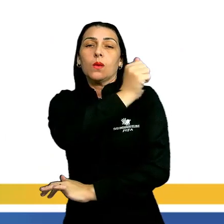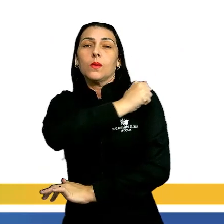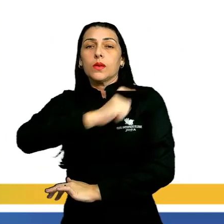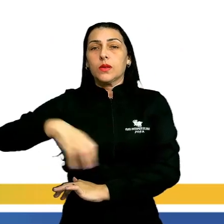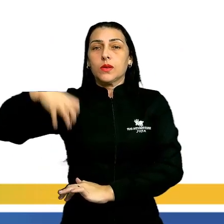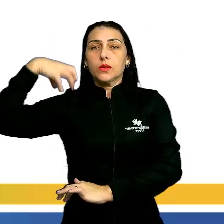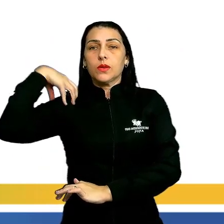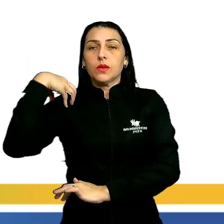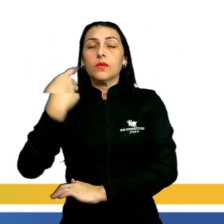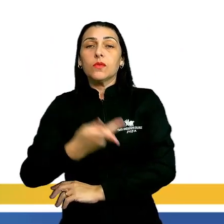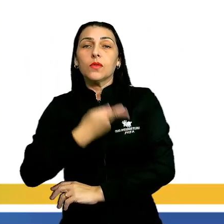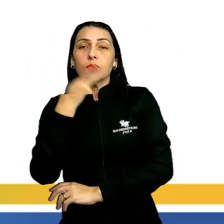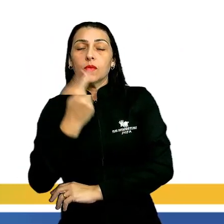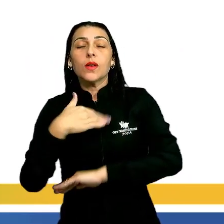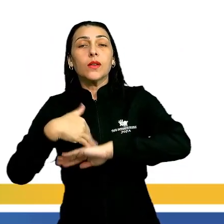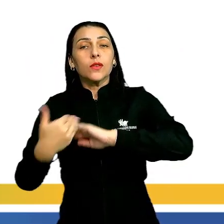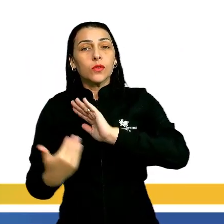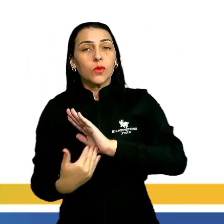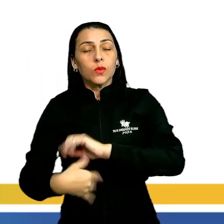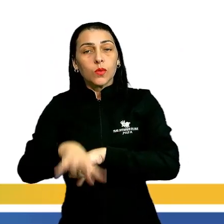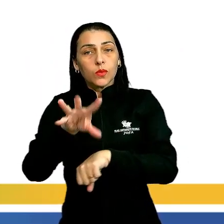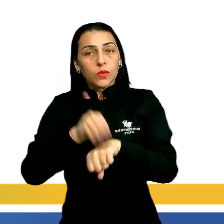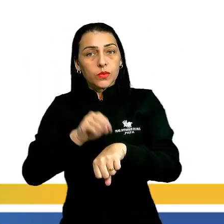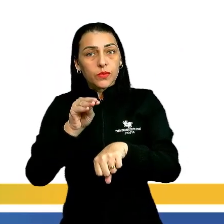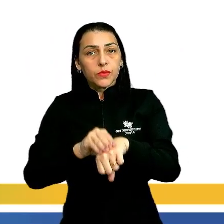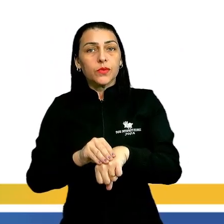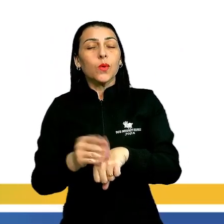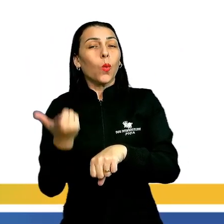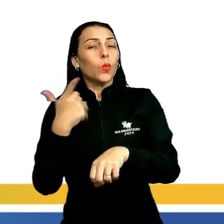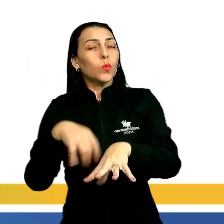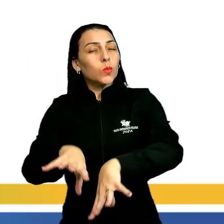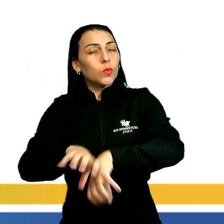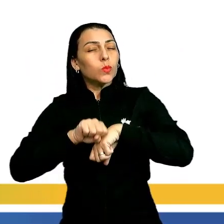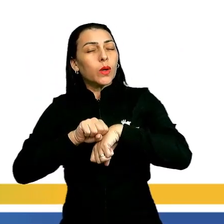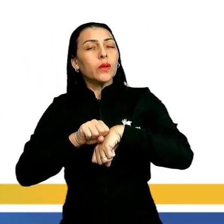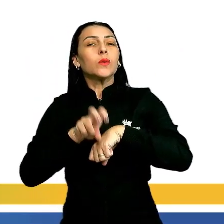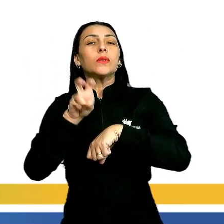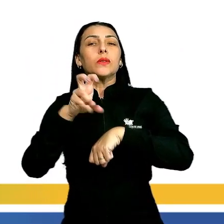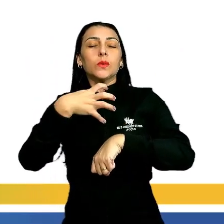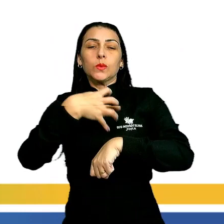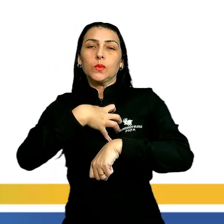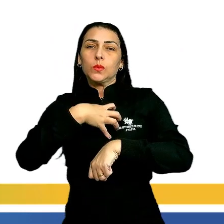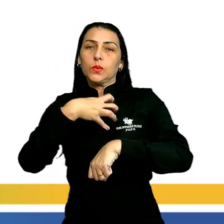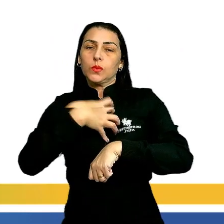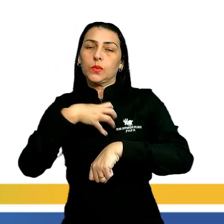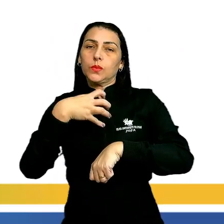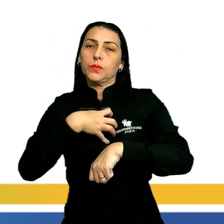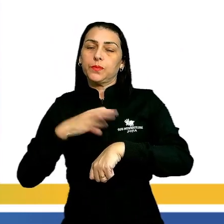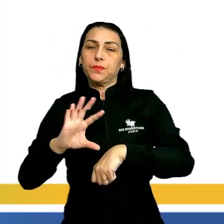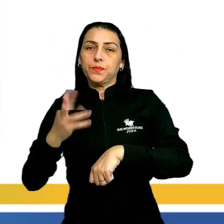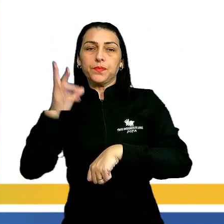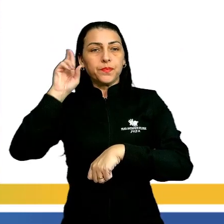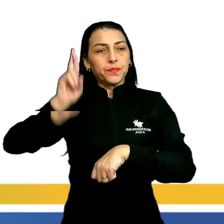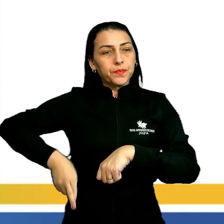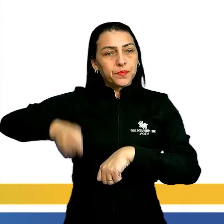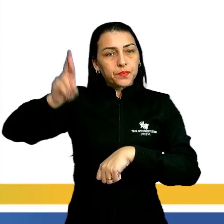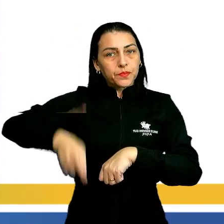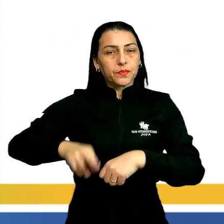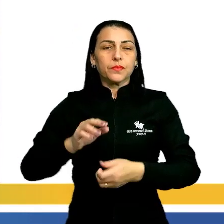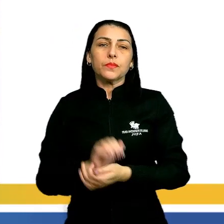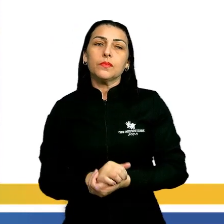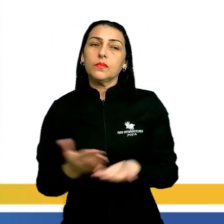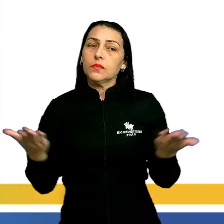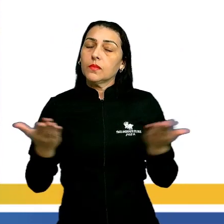dizer que todo tipo de conhecimento captado pelos sentidos ele vai ser processado na razão.